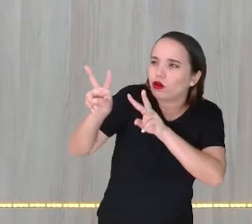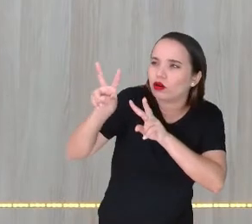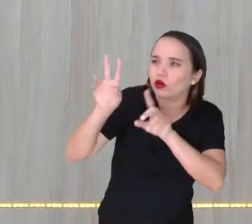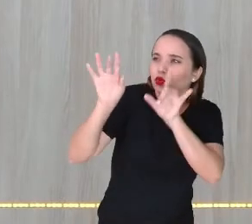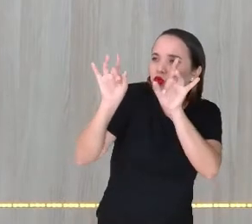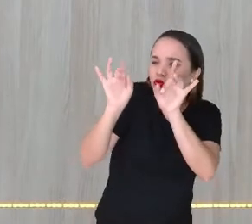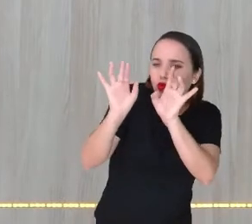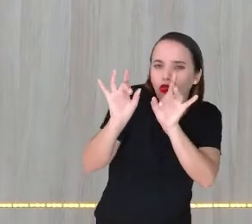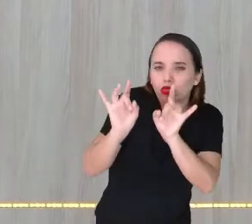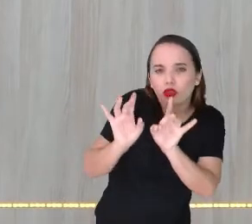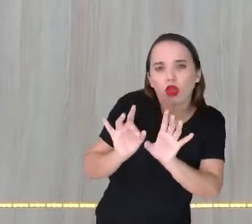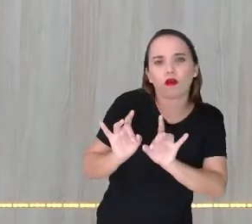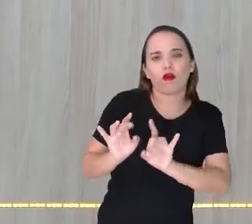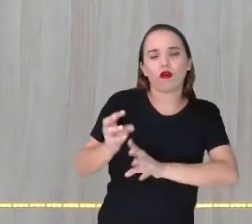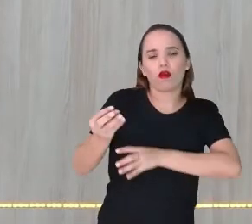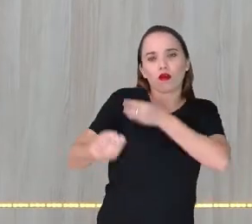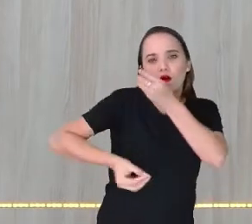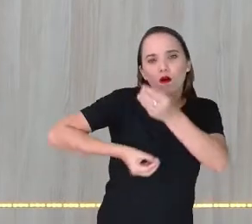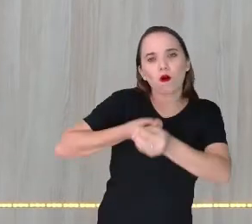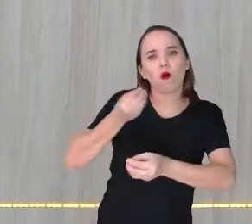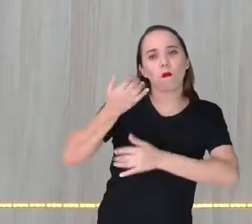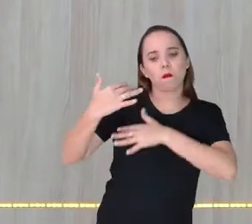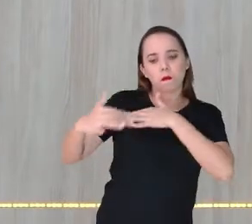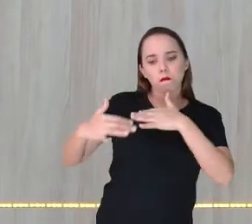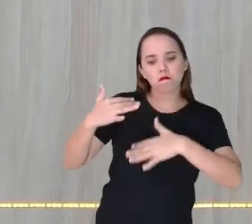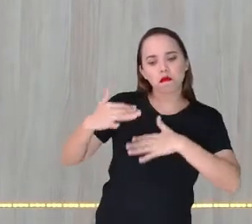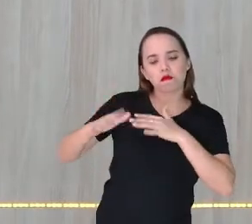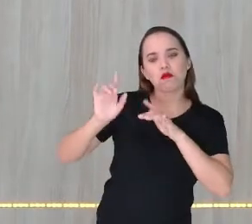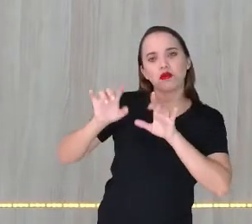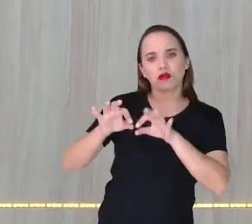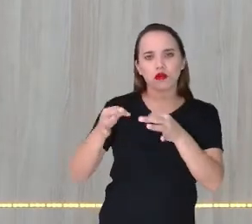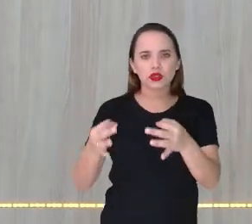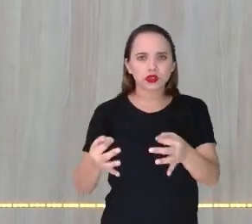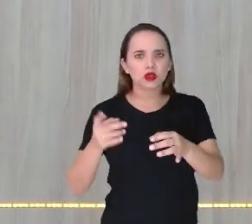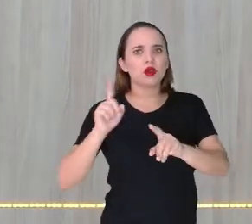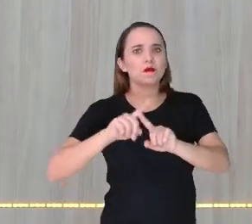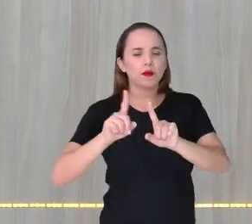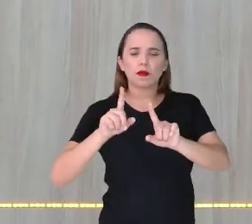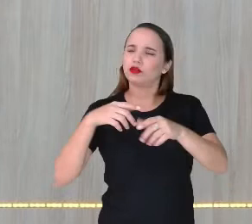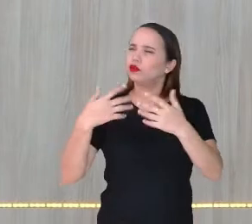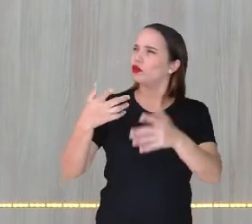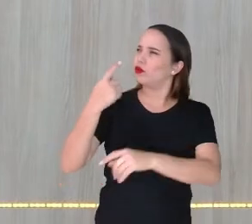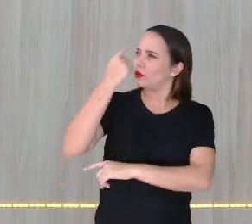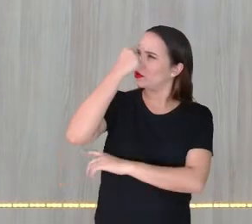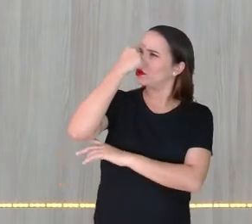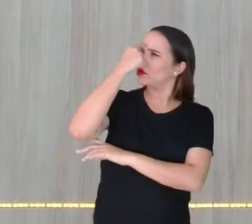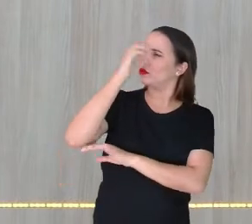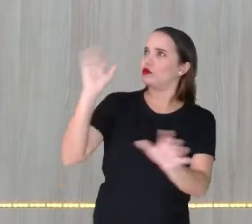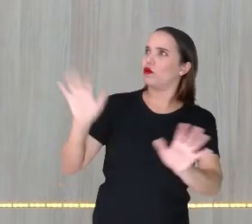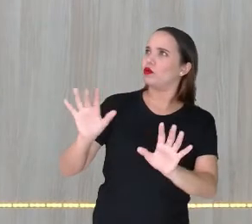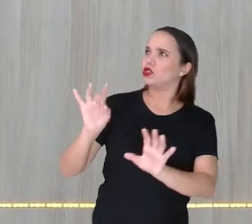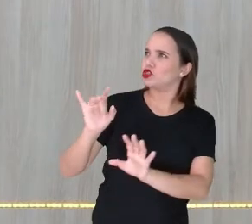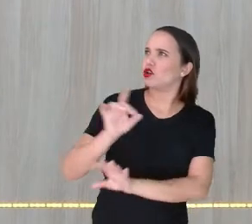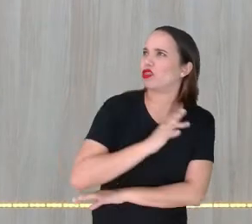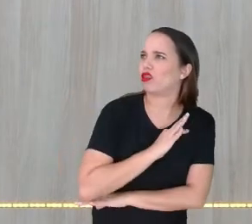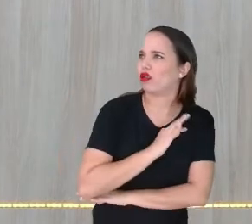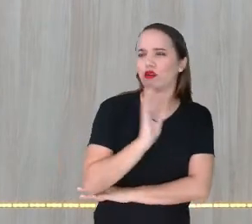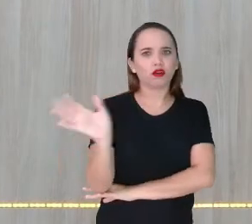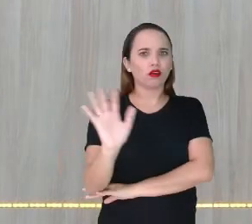são esses movimentos simples que Laban disse assim, não, peraí, a gente não precisa só de técnica, né? A gente precisa